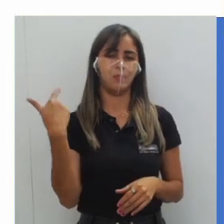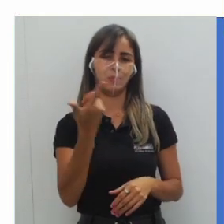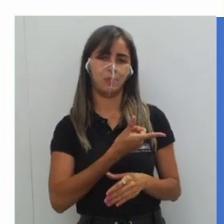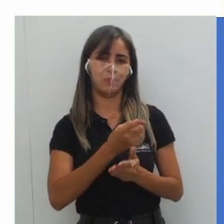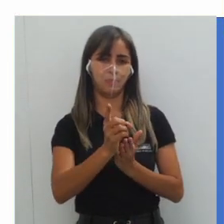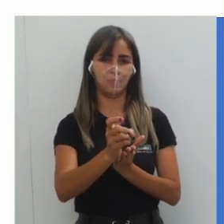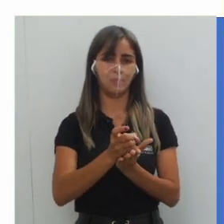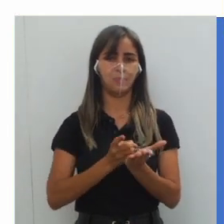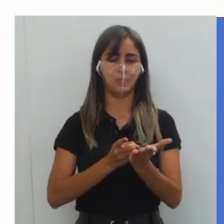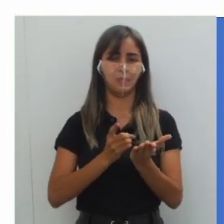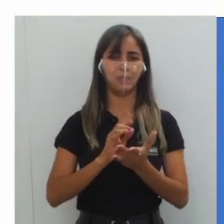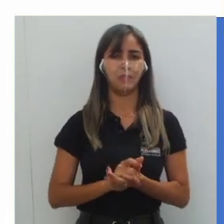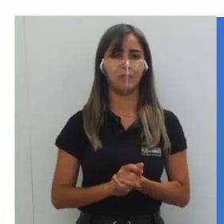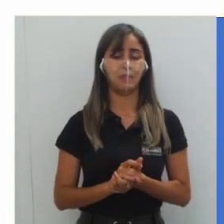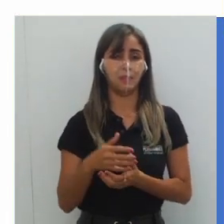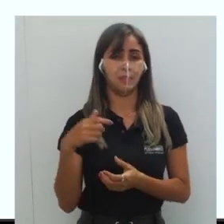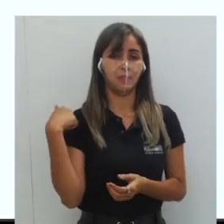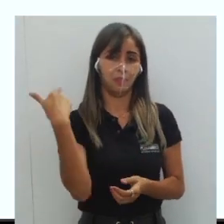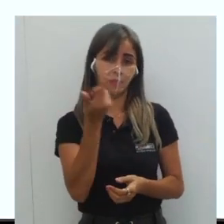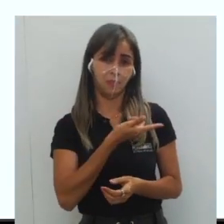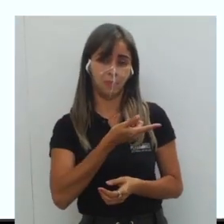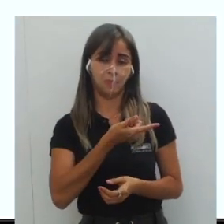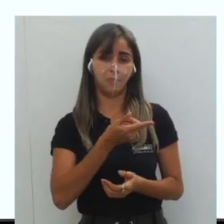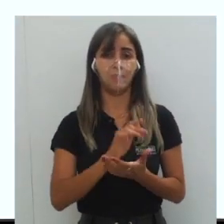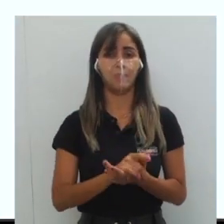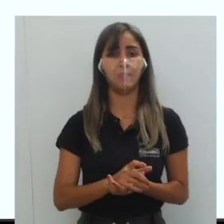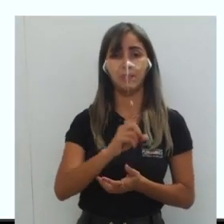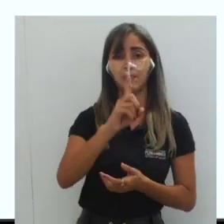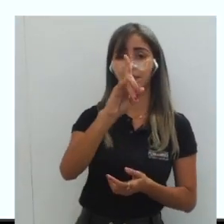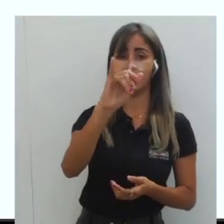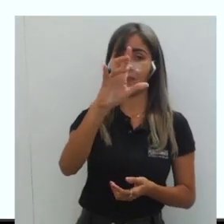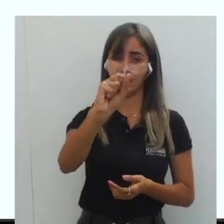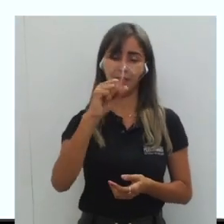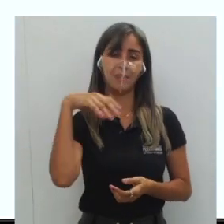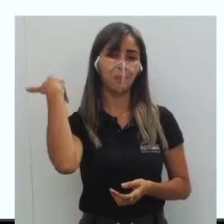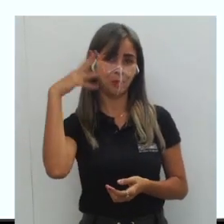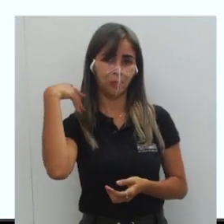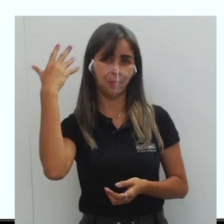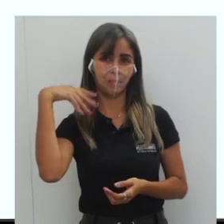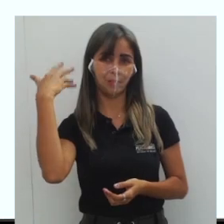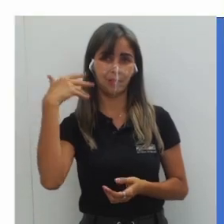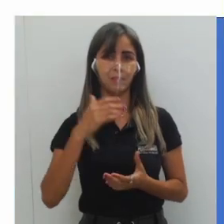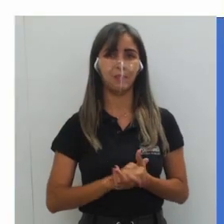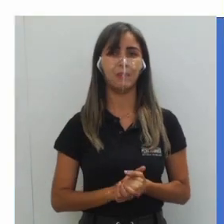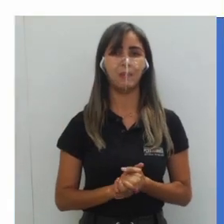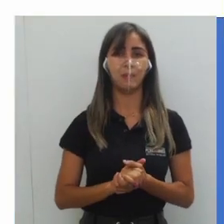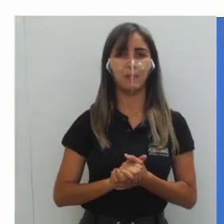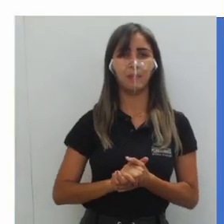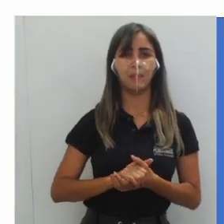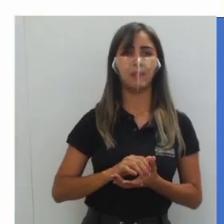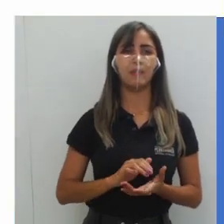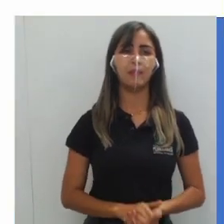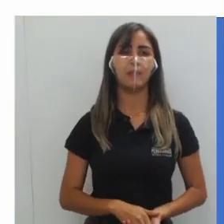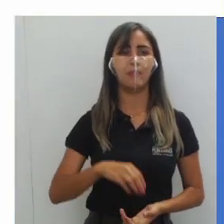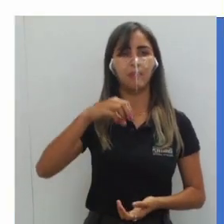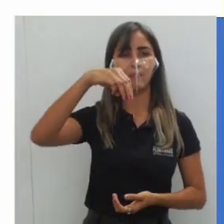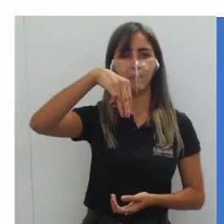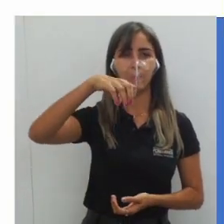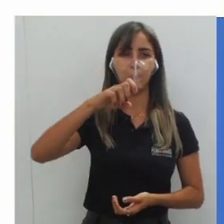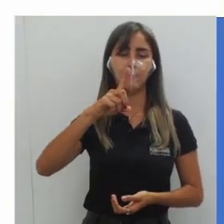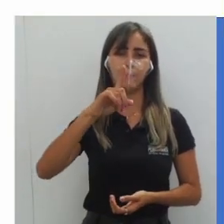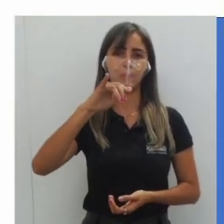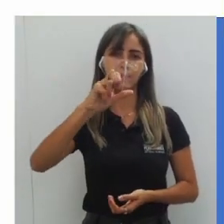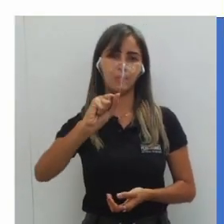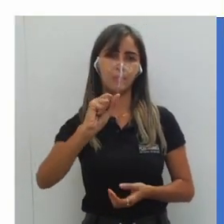claro, o nosso dicionário. A nossa dica de hoje ela vai ser aí a música Imagine, de John